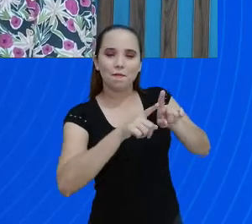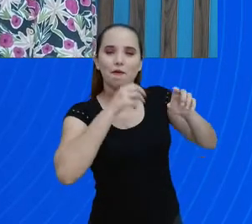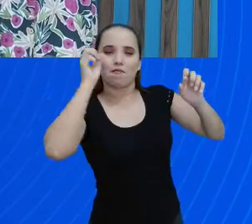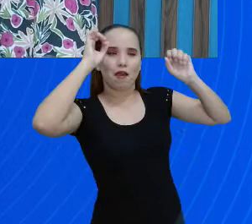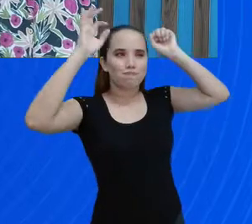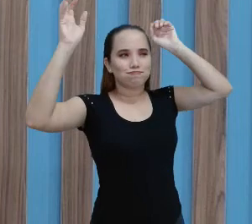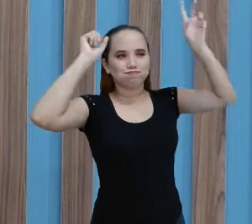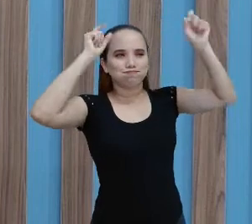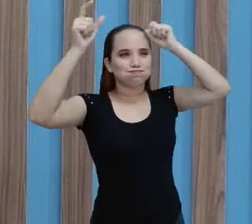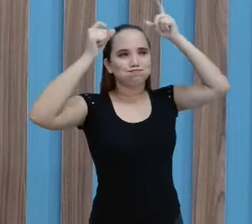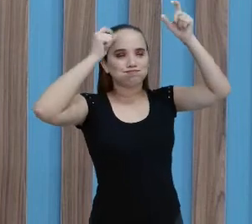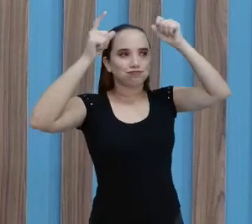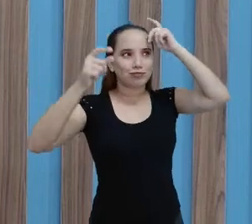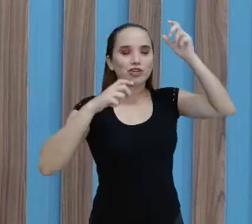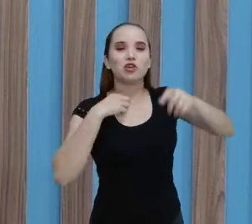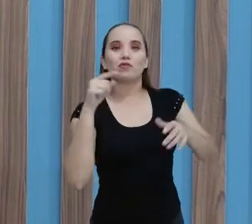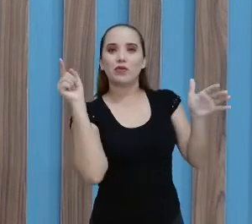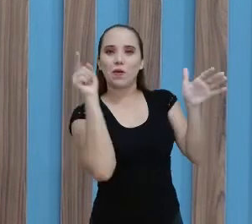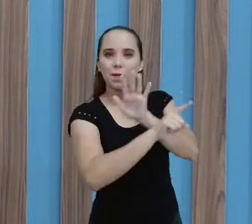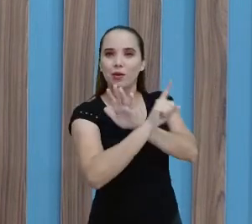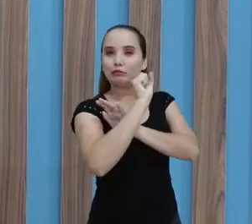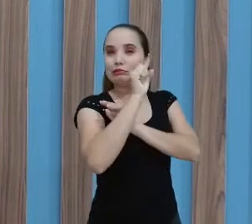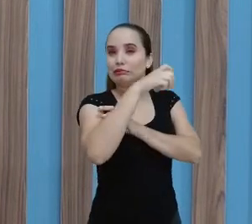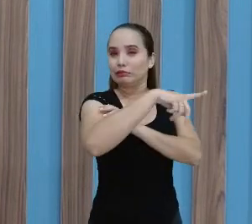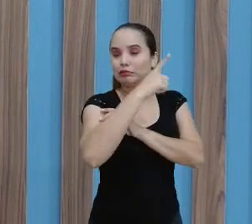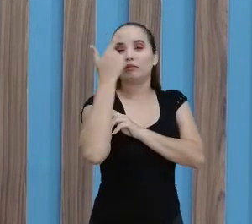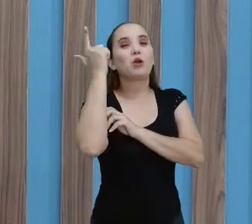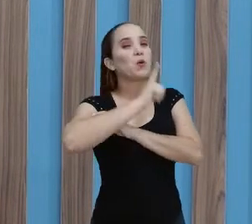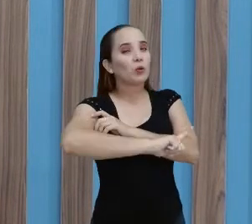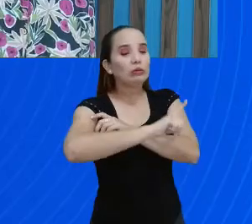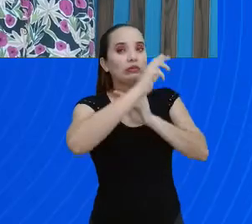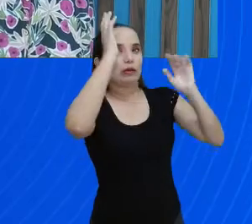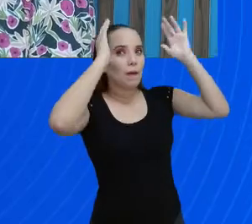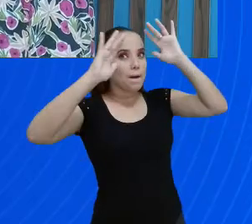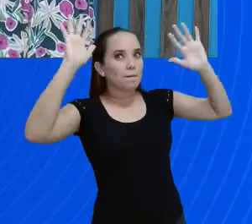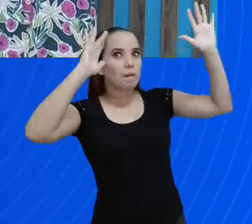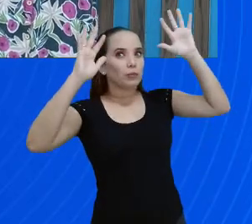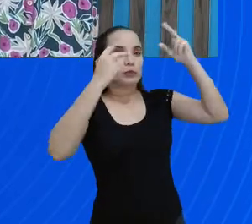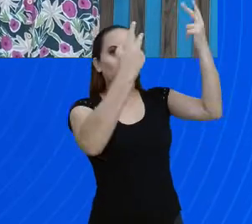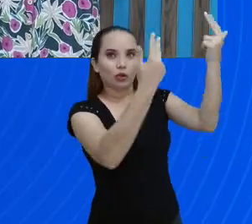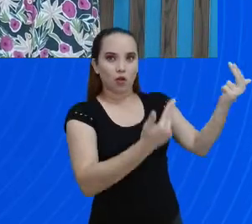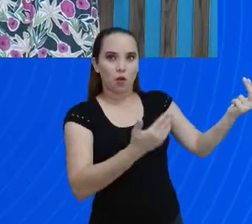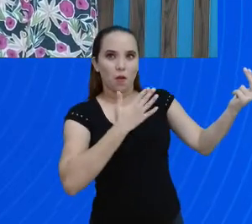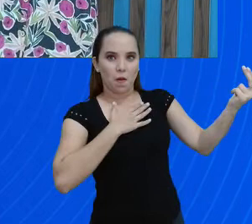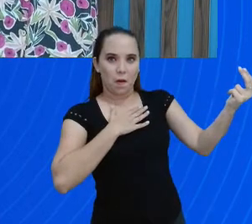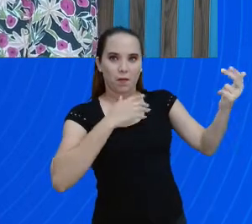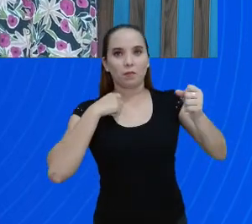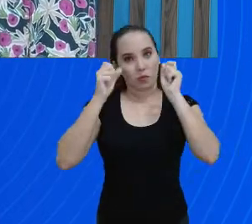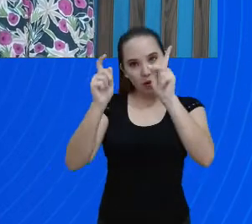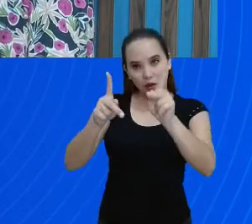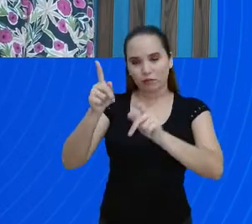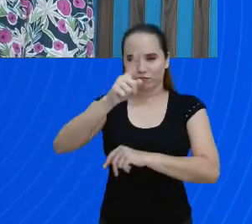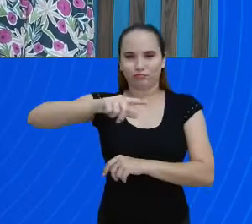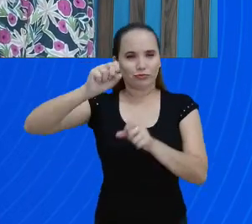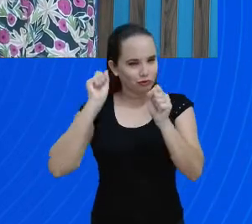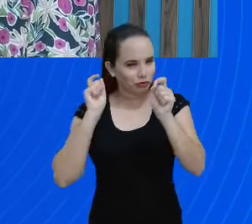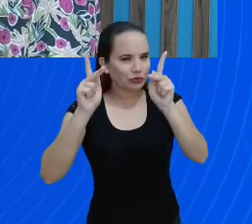se ela conseguiu imaginar a mesma coisa que a gente vai ver aqui, tá certo? Estão